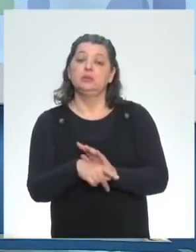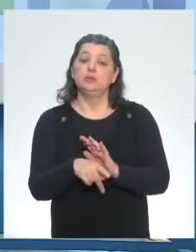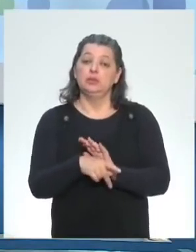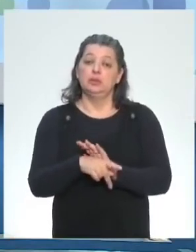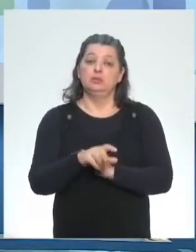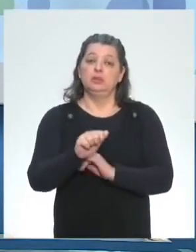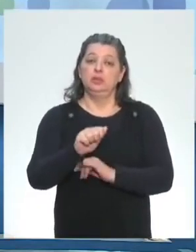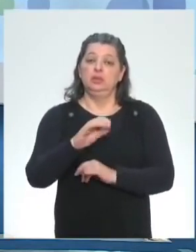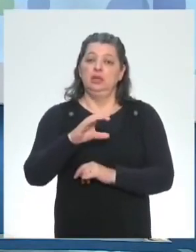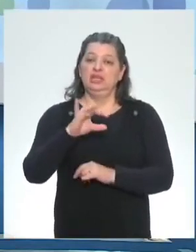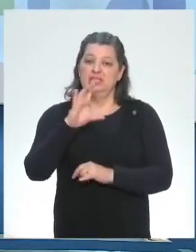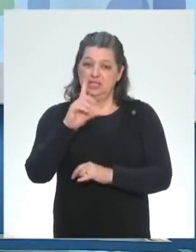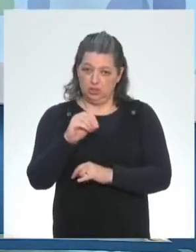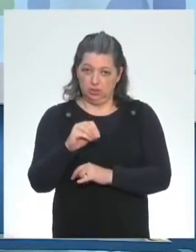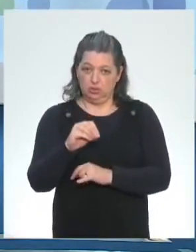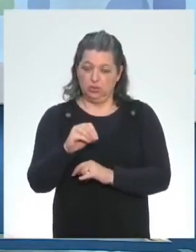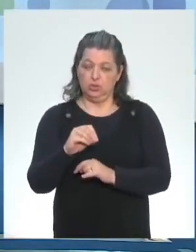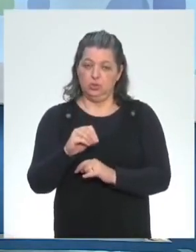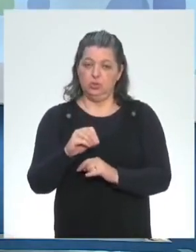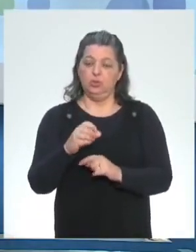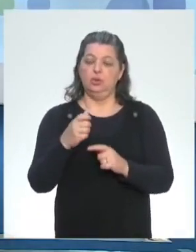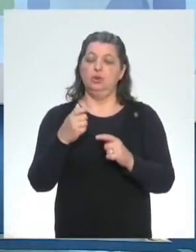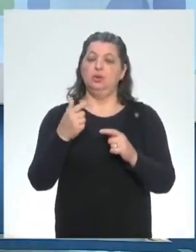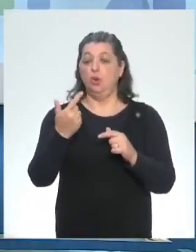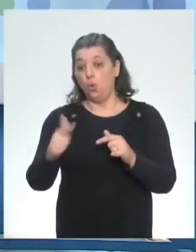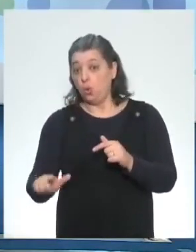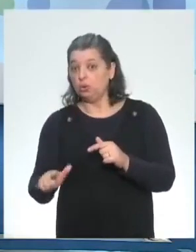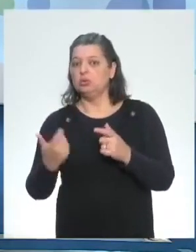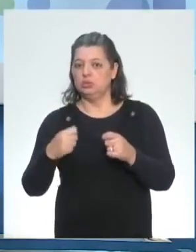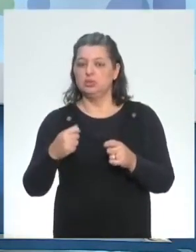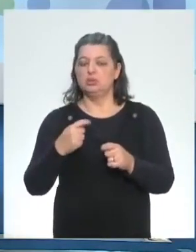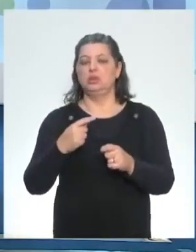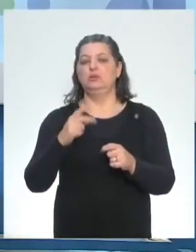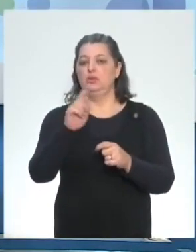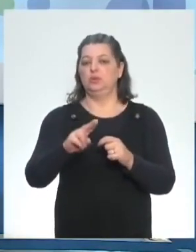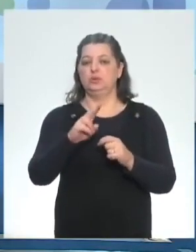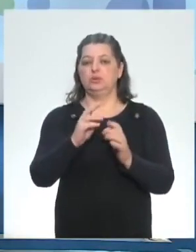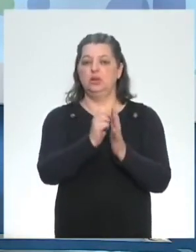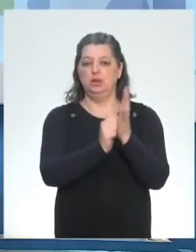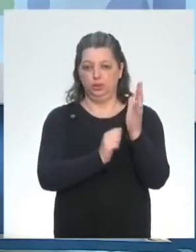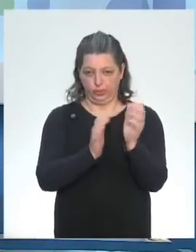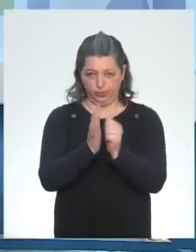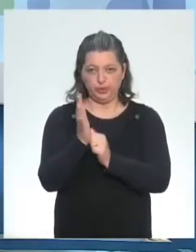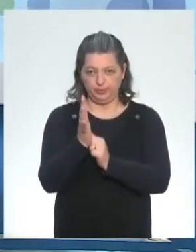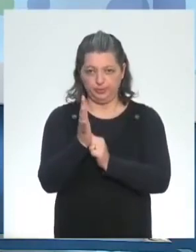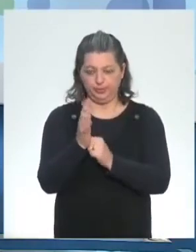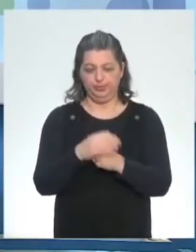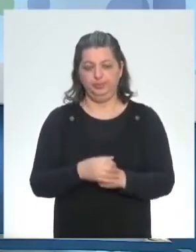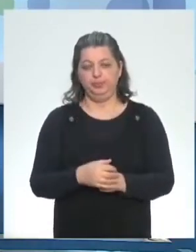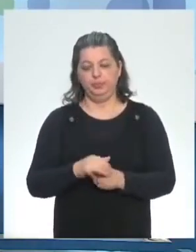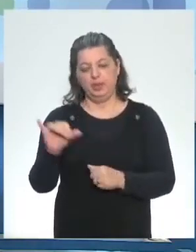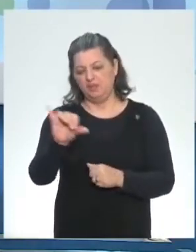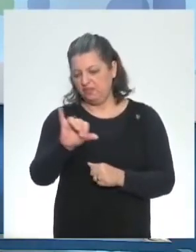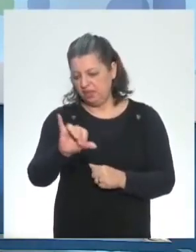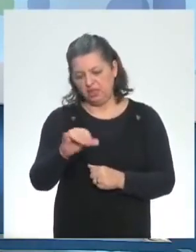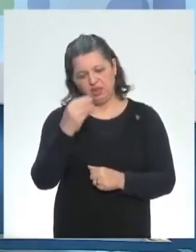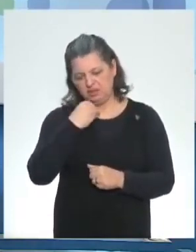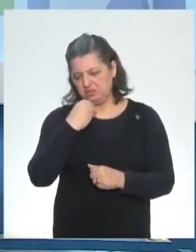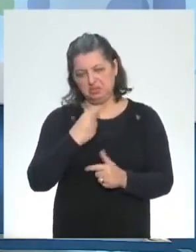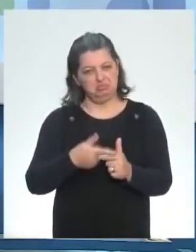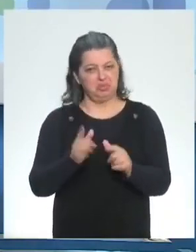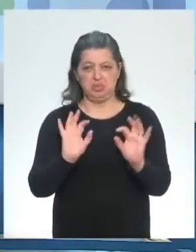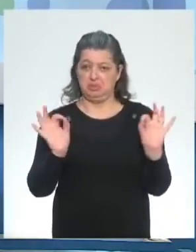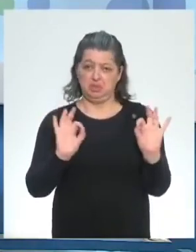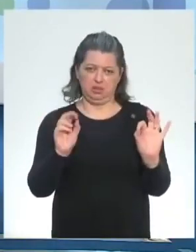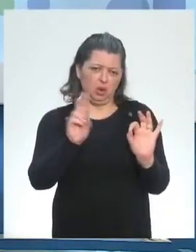gente tem no estômago, eu estaria de luva. Mas aqui eu estou mexendo porque é vinagre, não tem problema que a